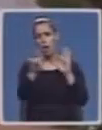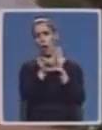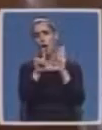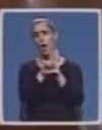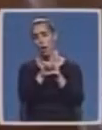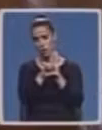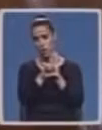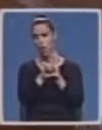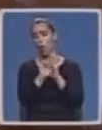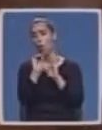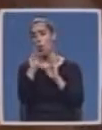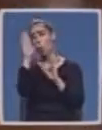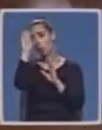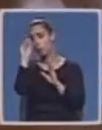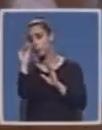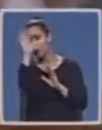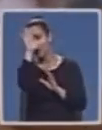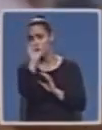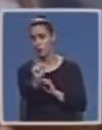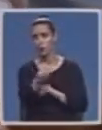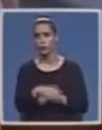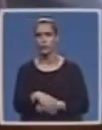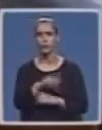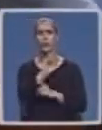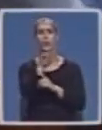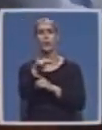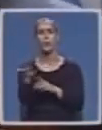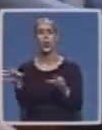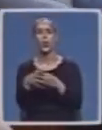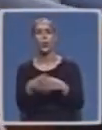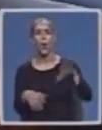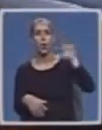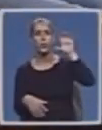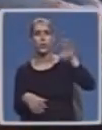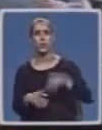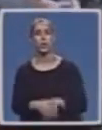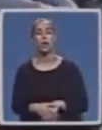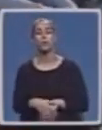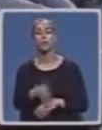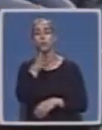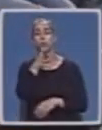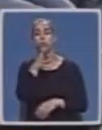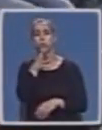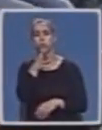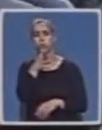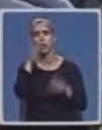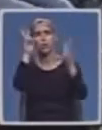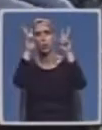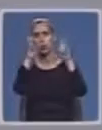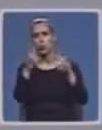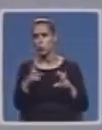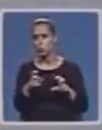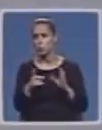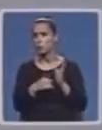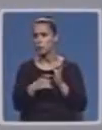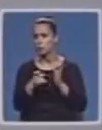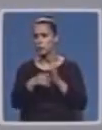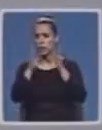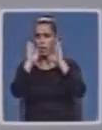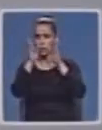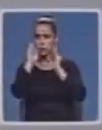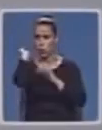legislativas ou recomendações ao governo. Numa visita ao Grupo Ocidental, os parlamentares listaram vários assuntos que precisam da atenção